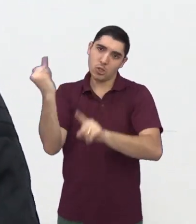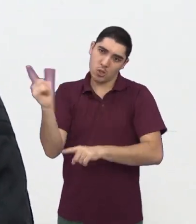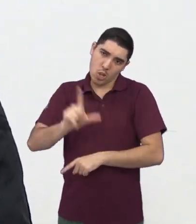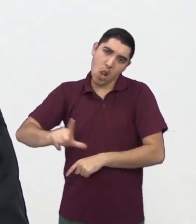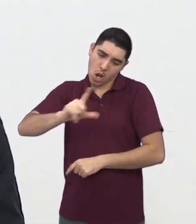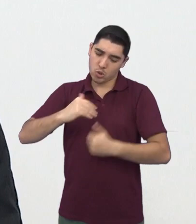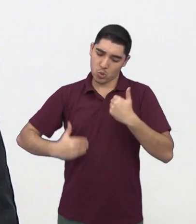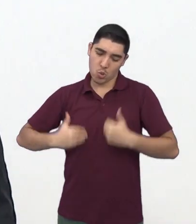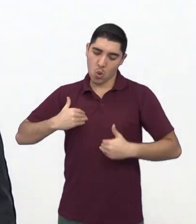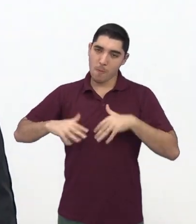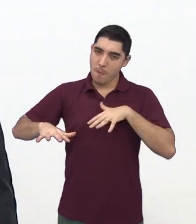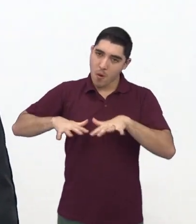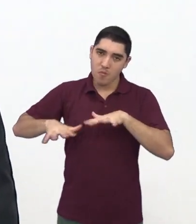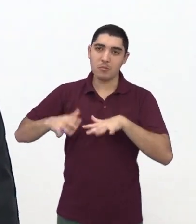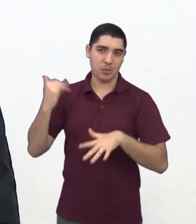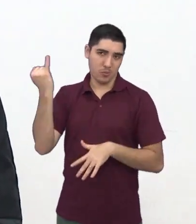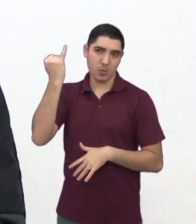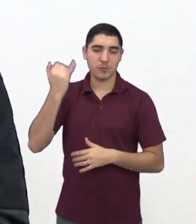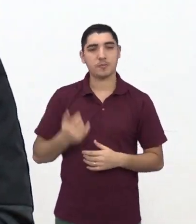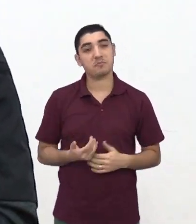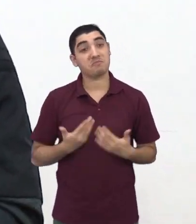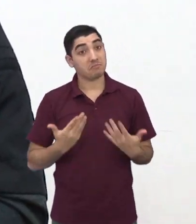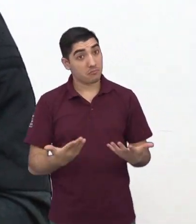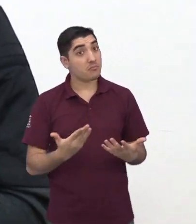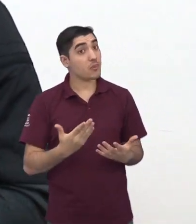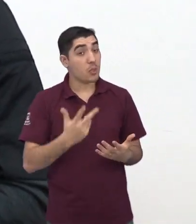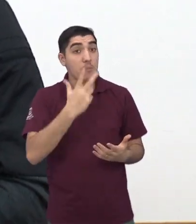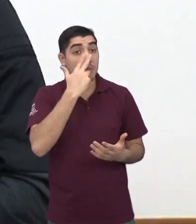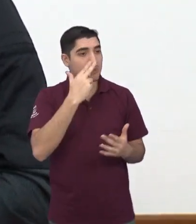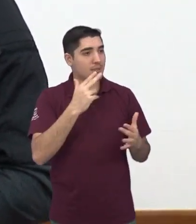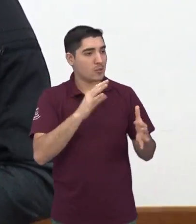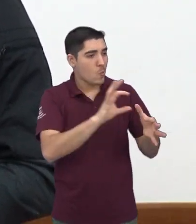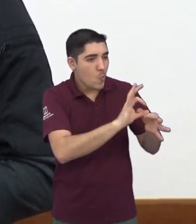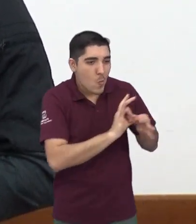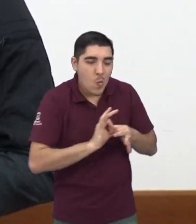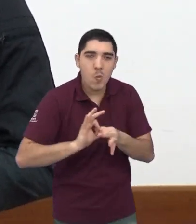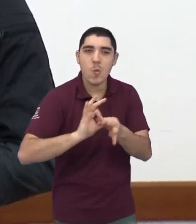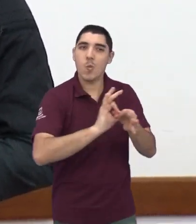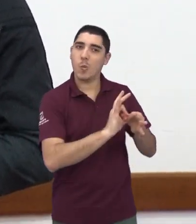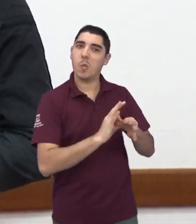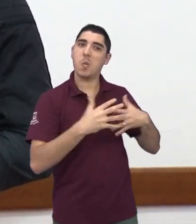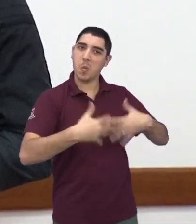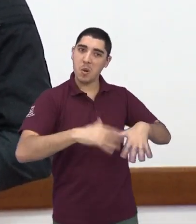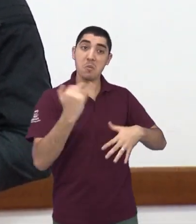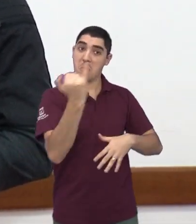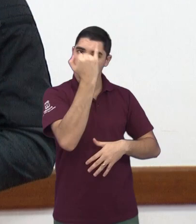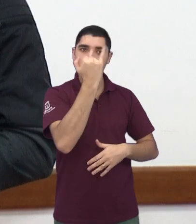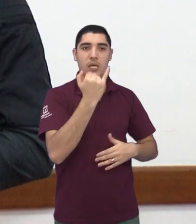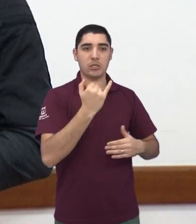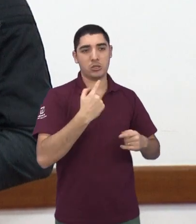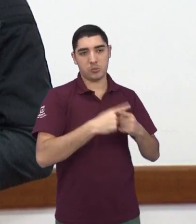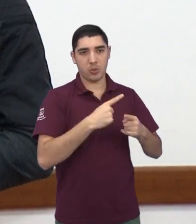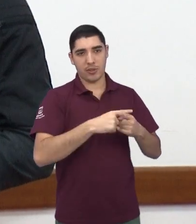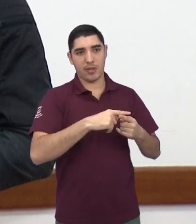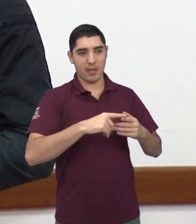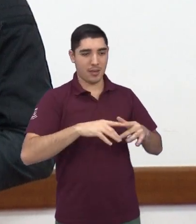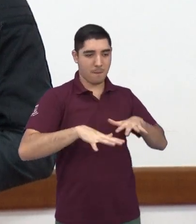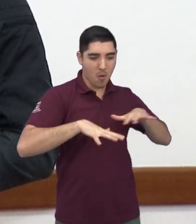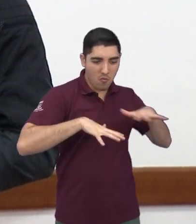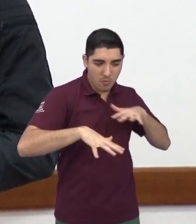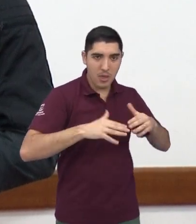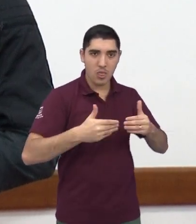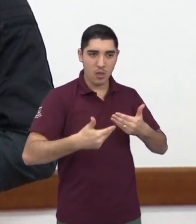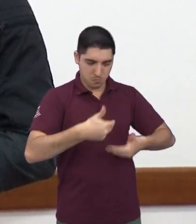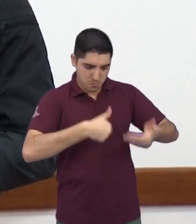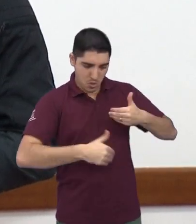propriamente dito. Realmente é algo muito integrado, né, Wesley? O exercício físico, ele vai ajudar ali as questões físicas, né, a saúde